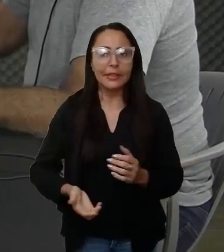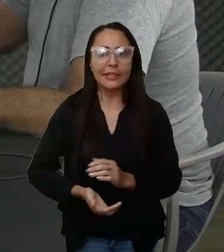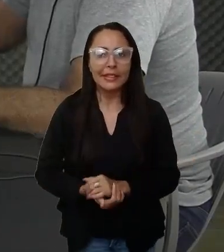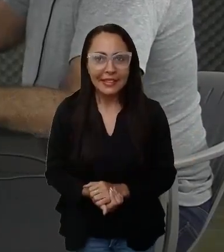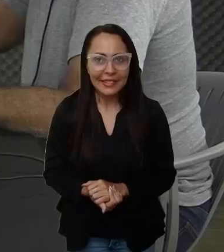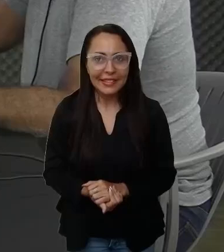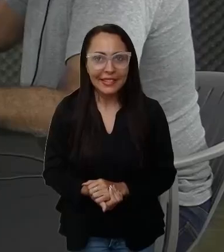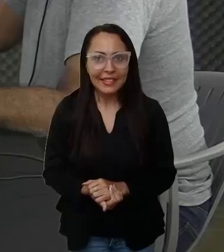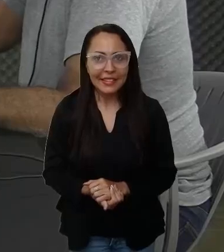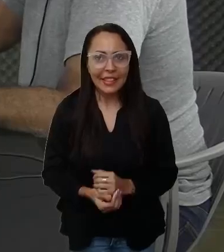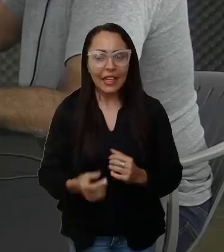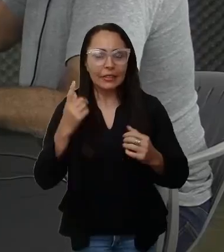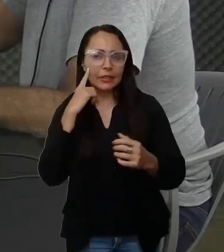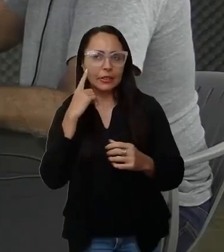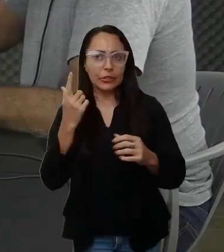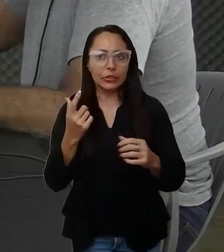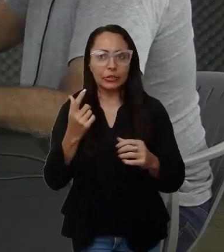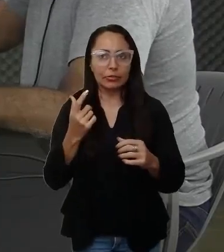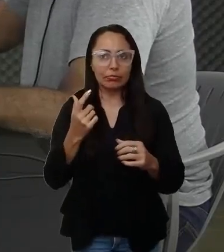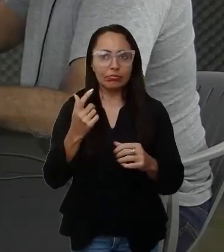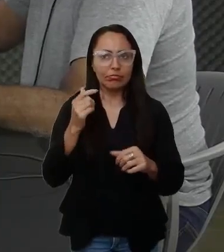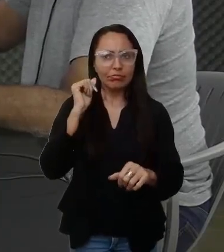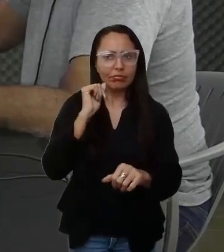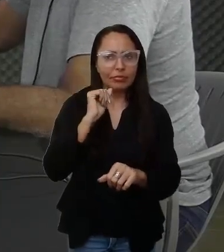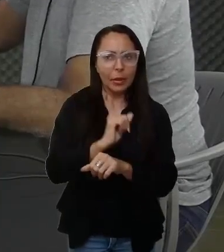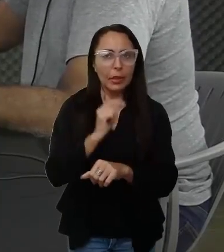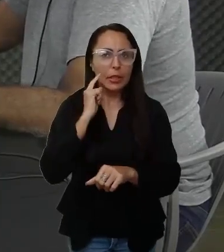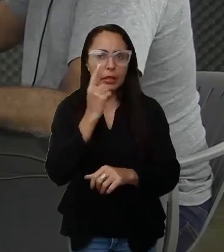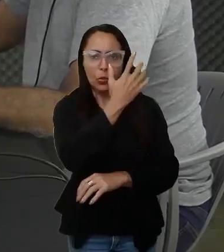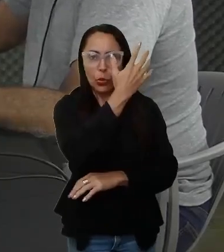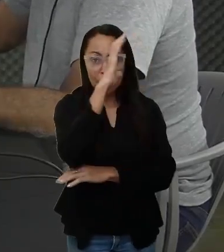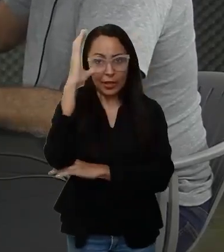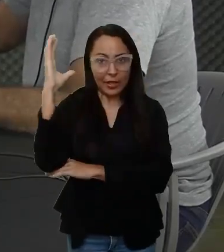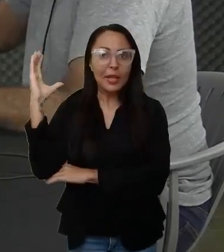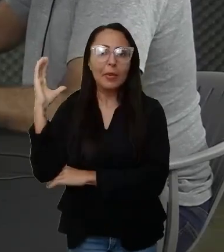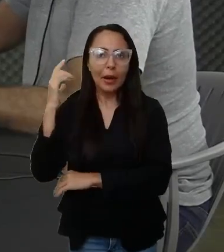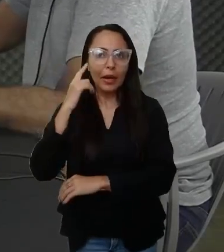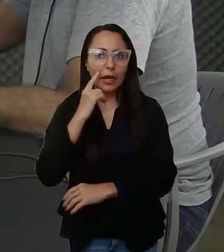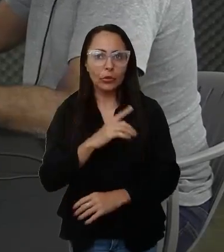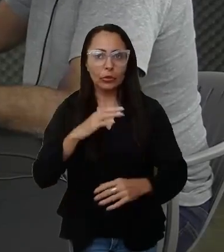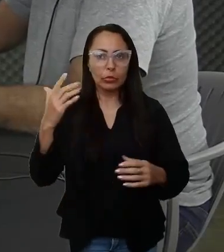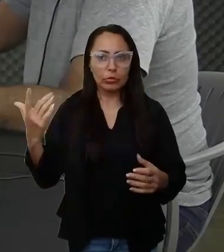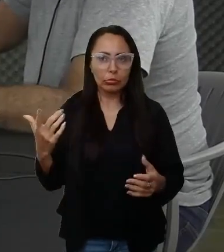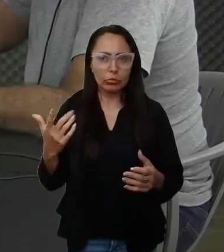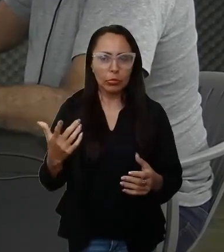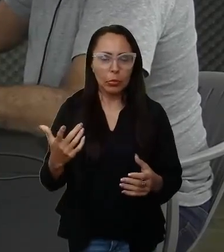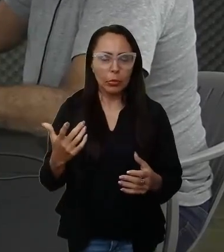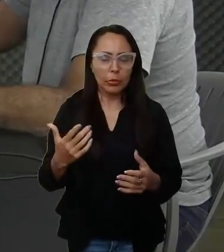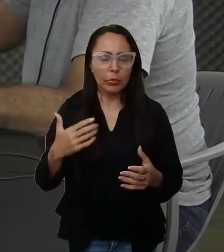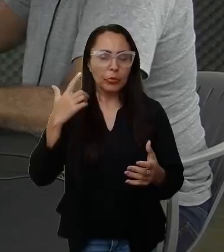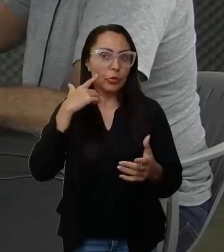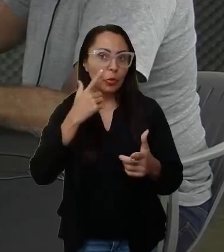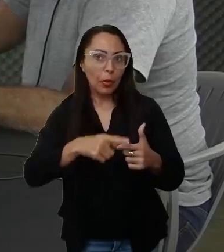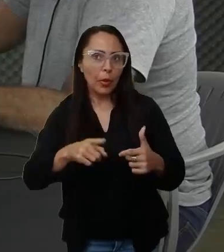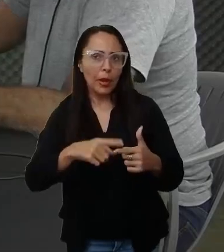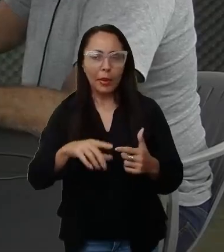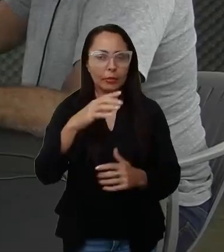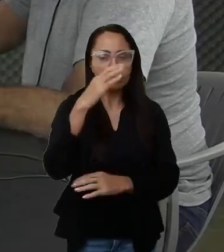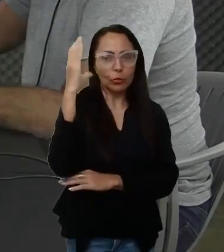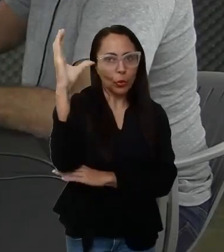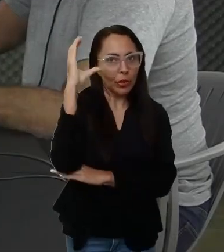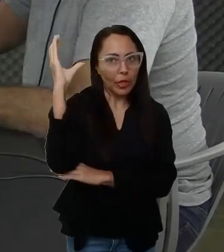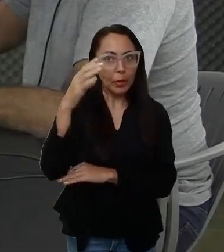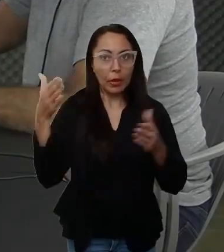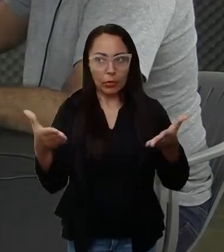a instabilidade do nosso clima, né, os impactos, né, do clima hoje